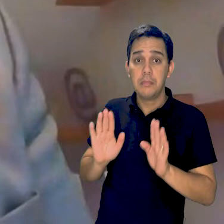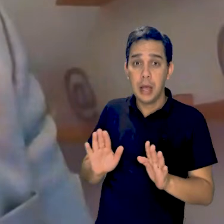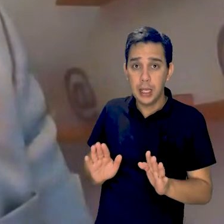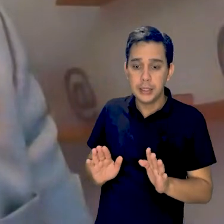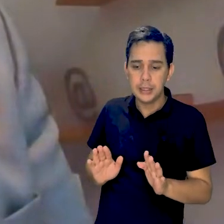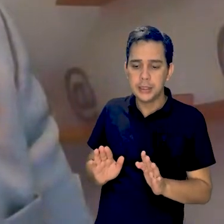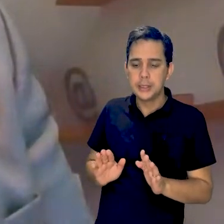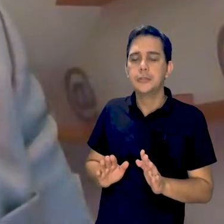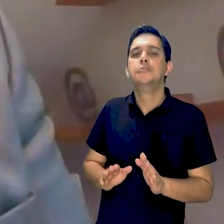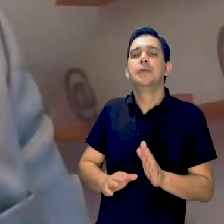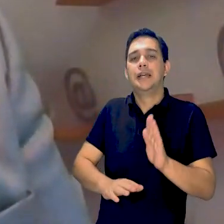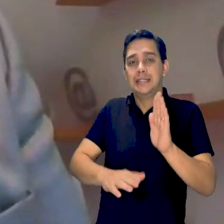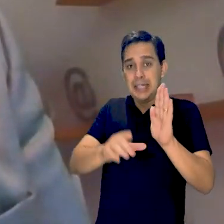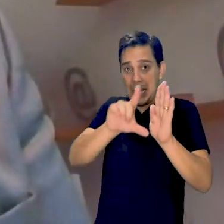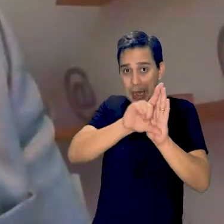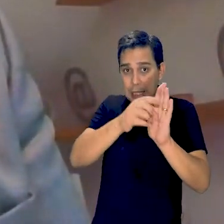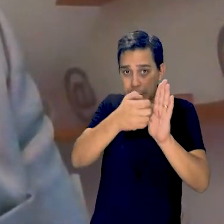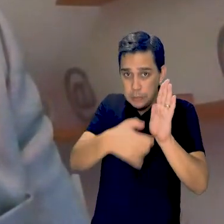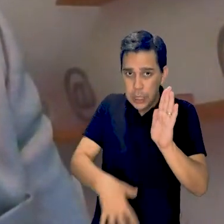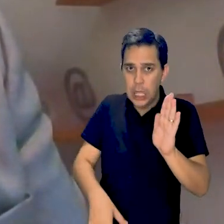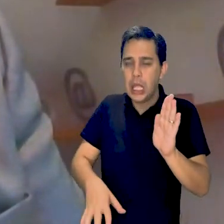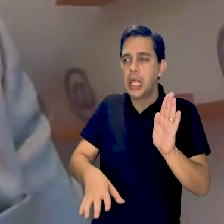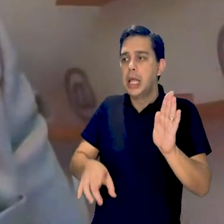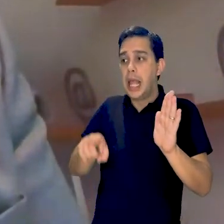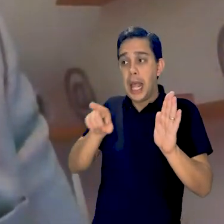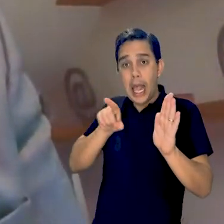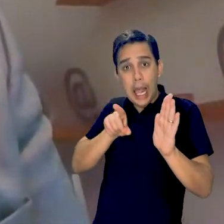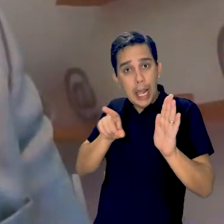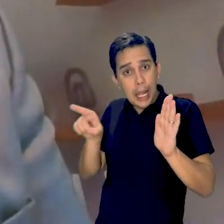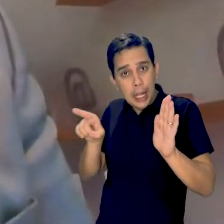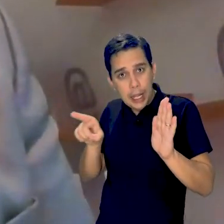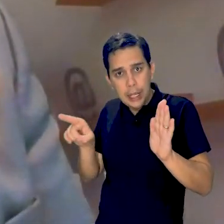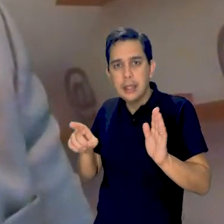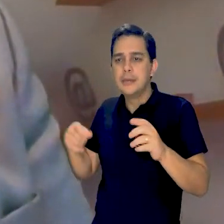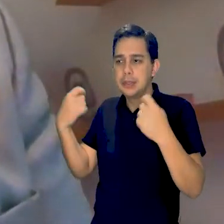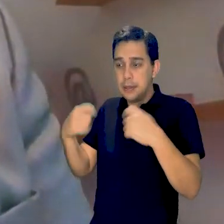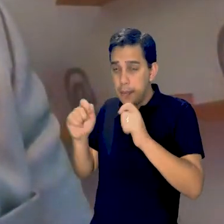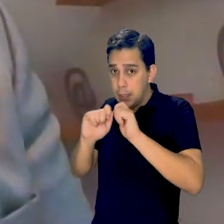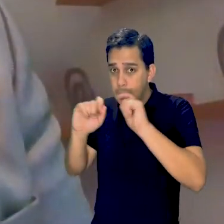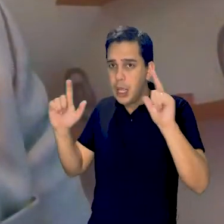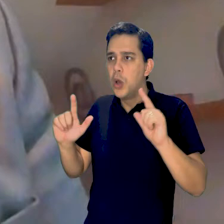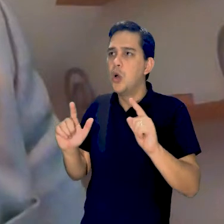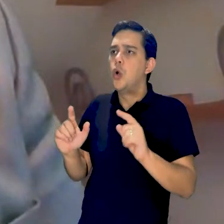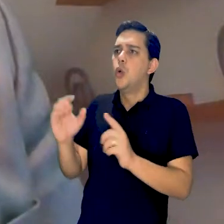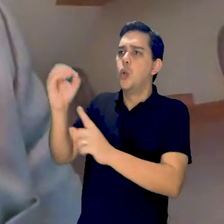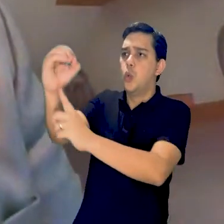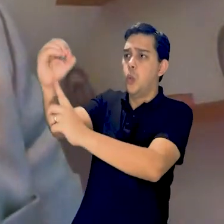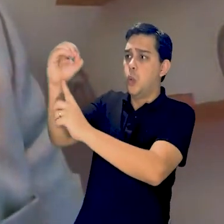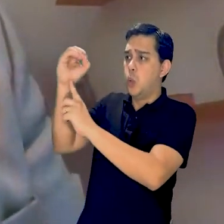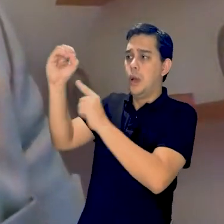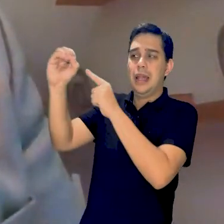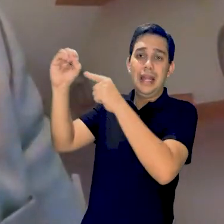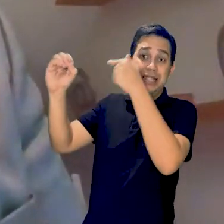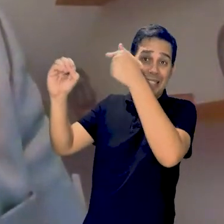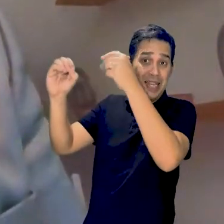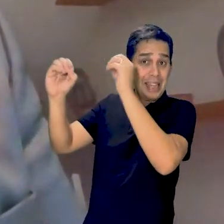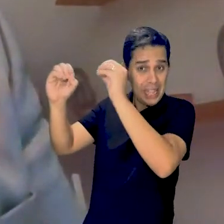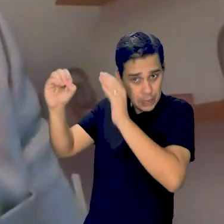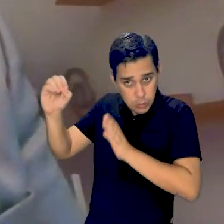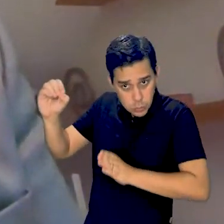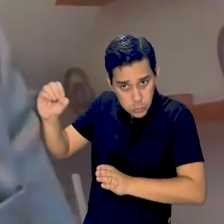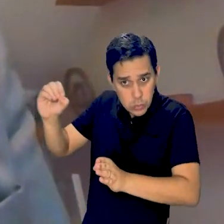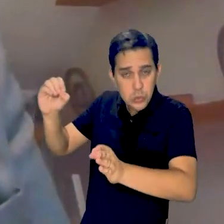o dever de cuidado a ser observado pelo cidadão na vida de relação, ele demanda que